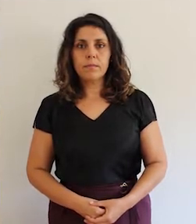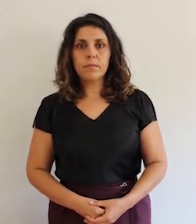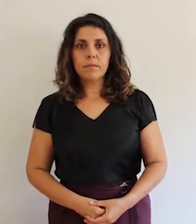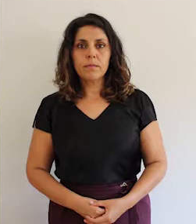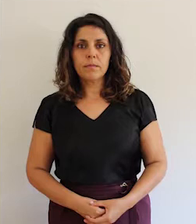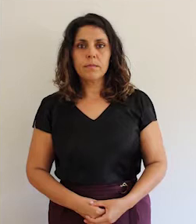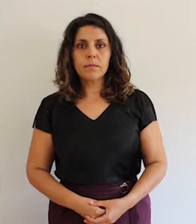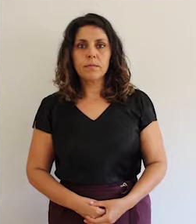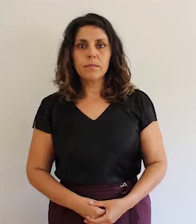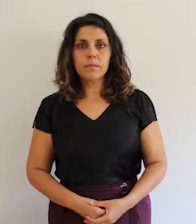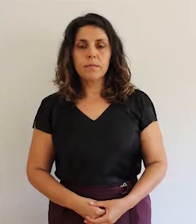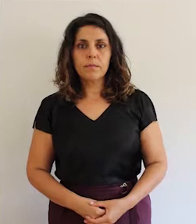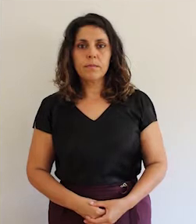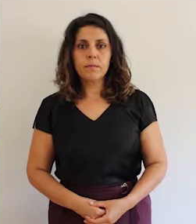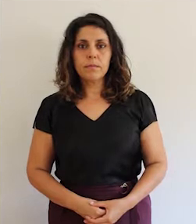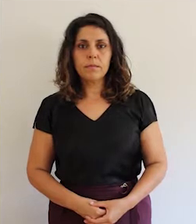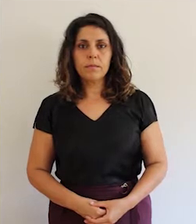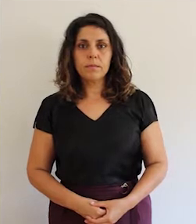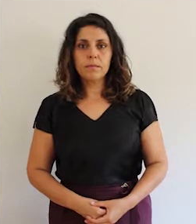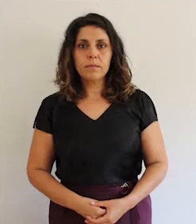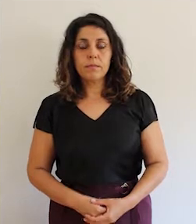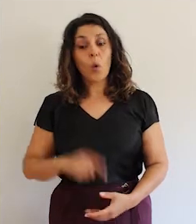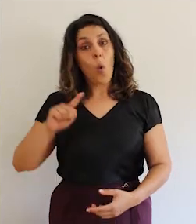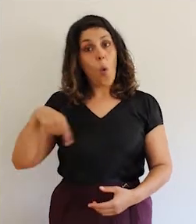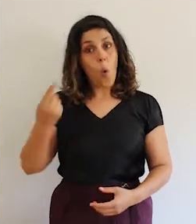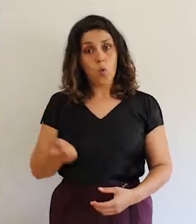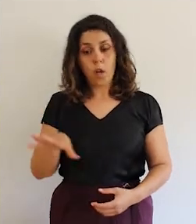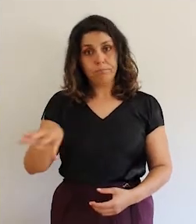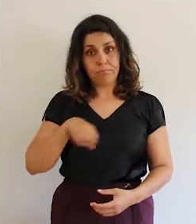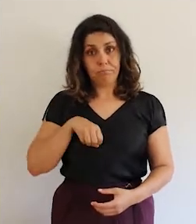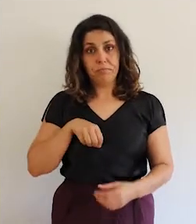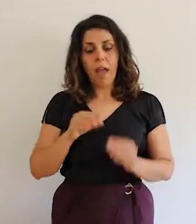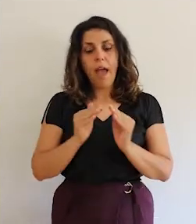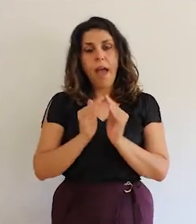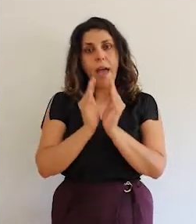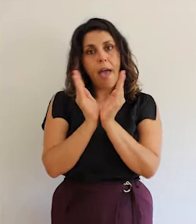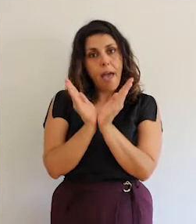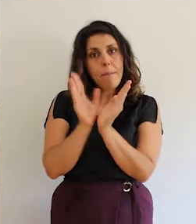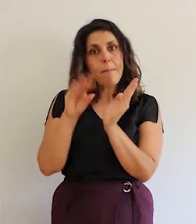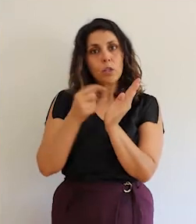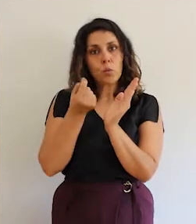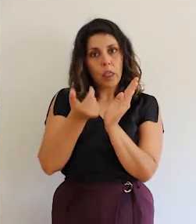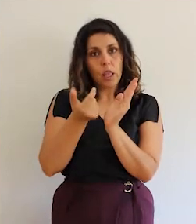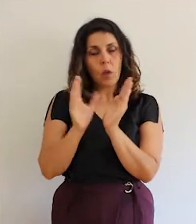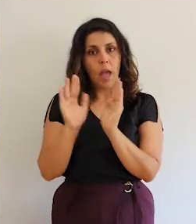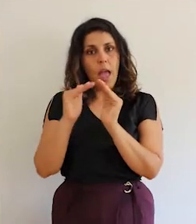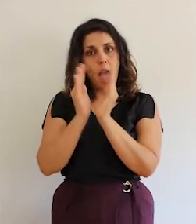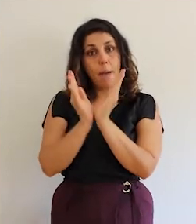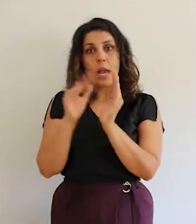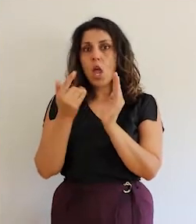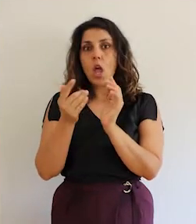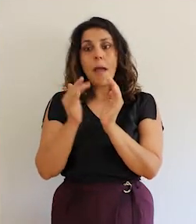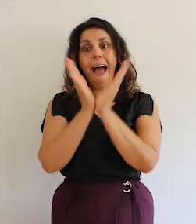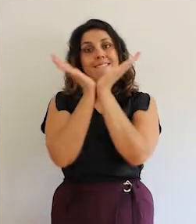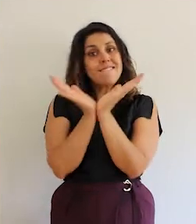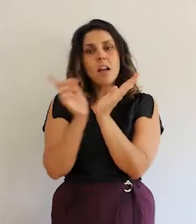Vamos pegar noutra pétala. Vamos abrir só mais um bocadinho, que acho um bocadinho chato. Agora não abres tanto como a outra. Abres menos um bocadinho.